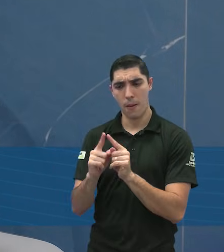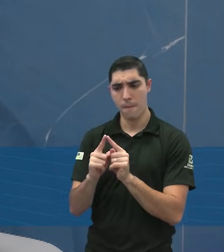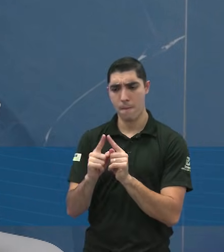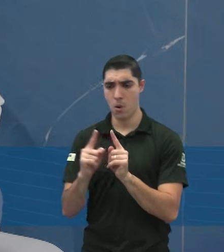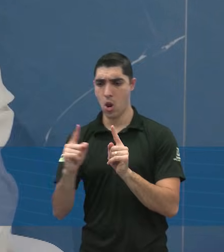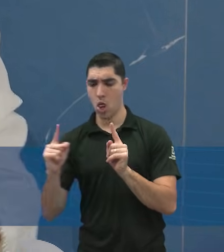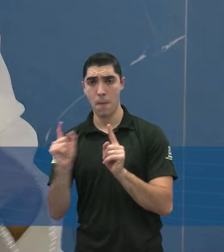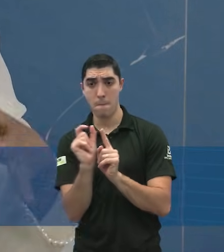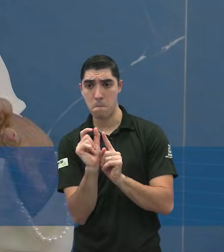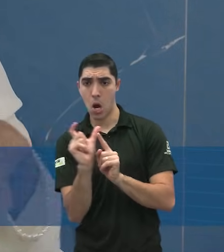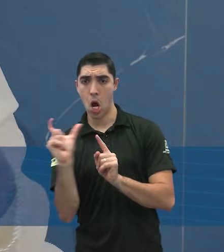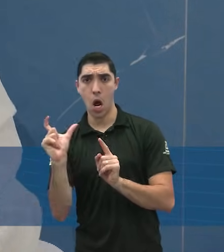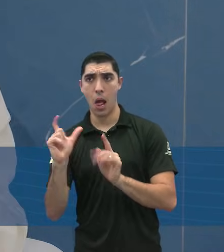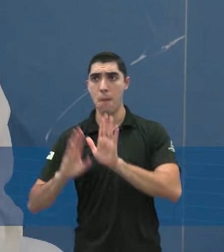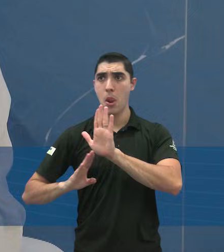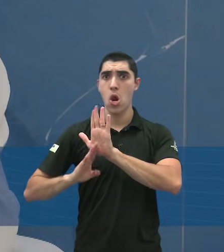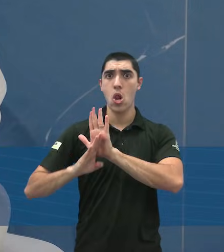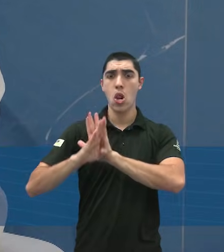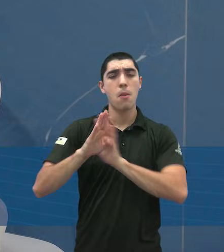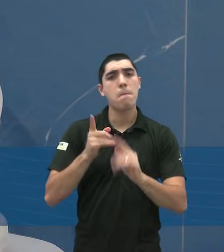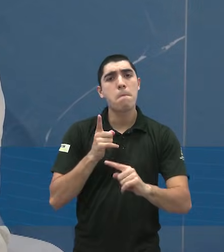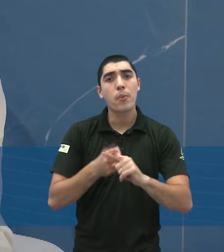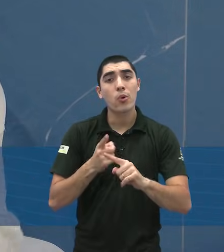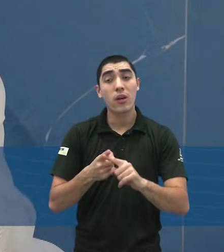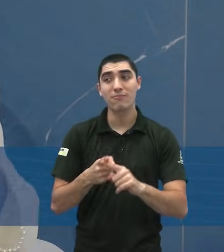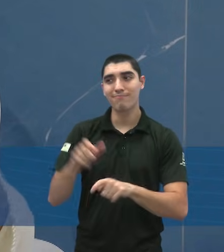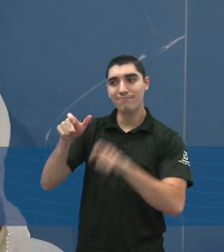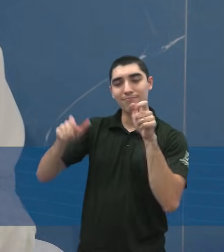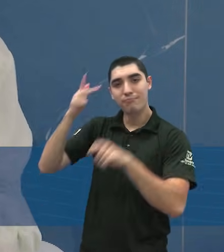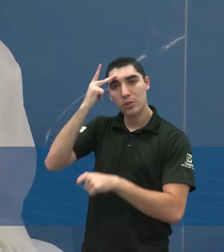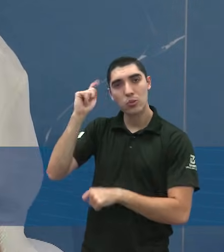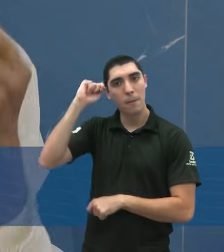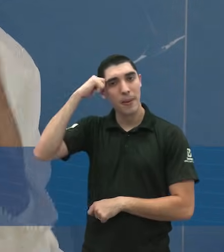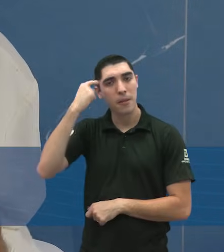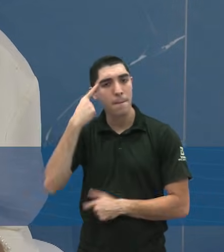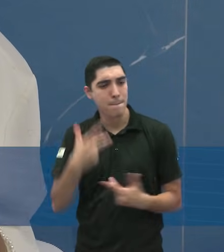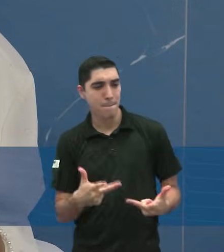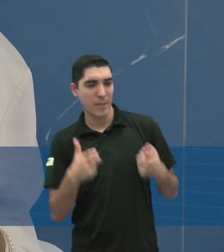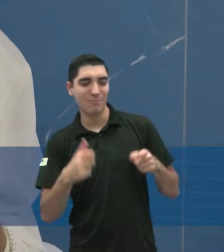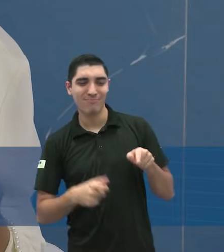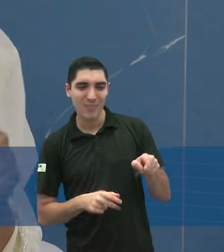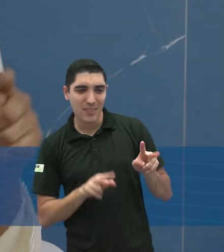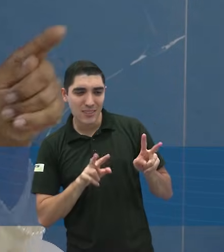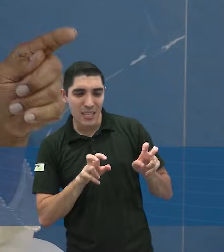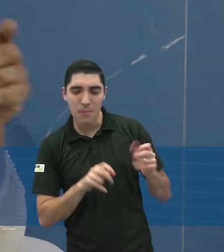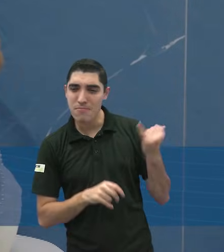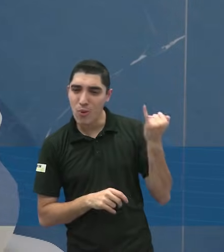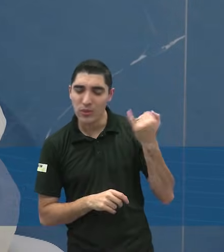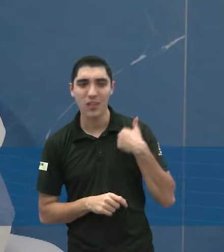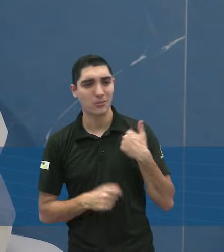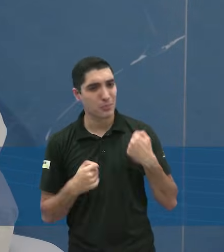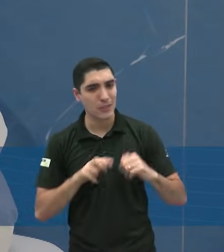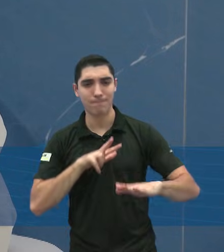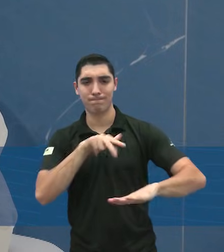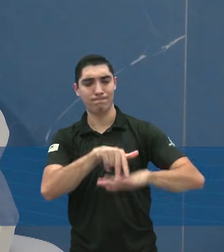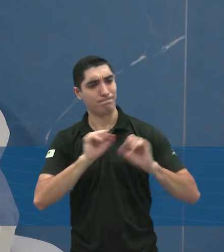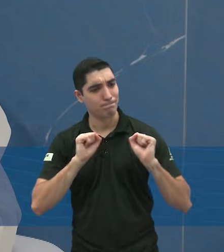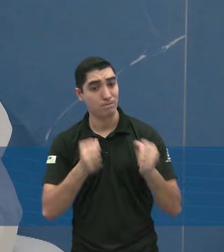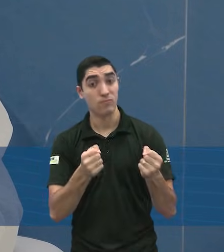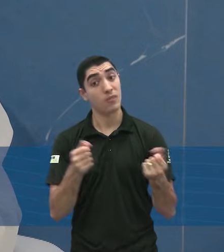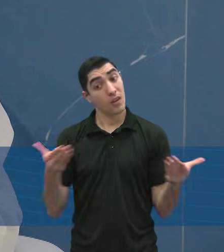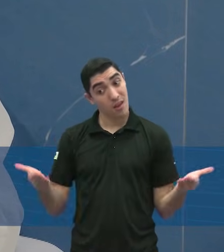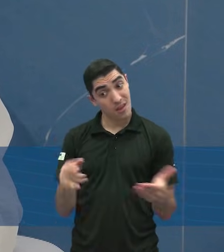área de humanas é realmente dessa necessidade de tratarmos do assunto, que é uma coisa mais